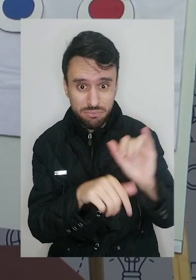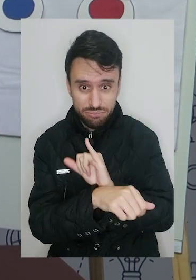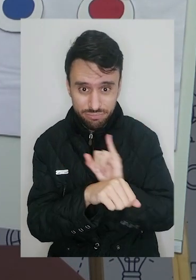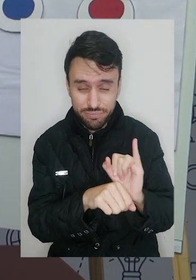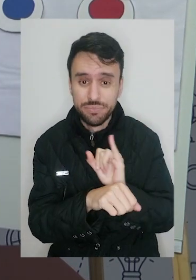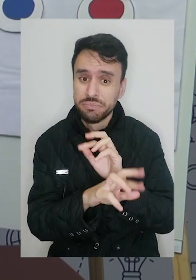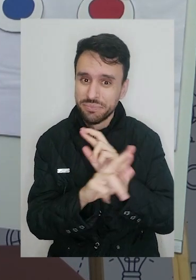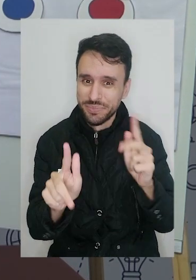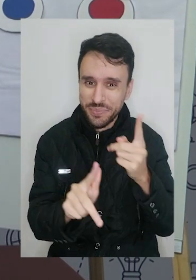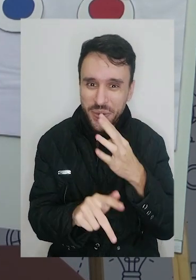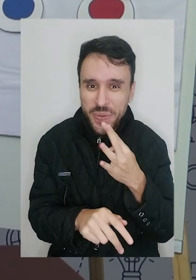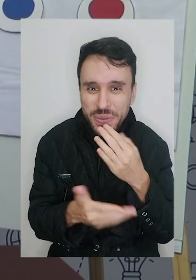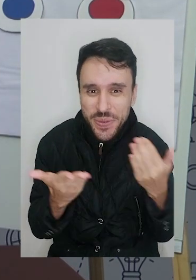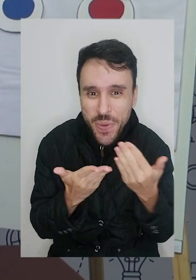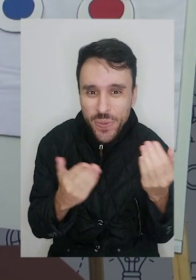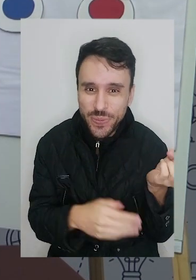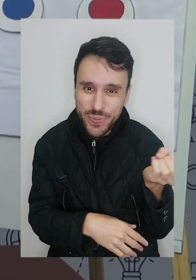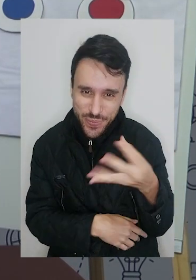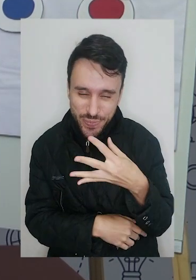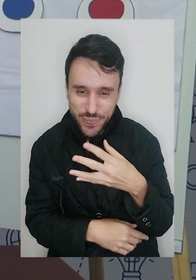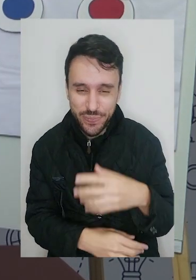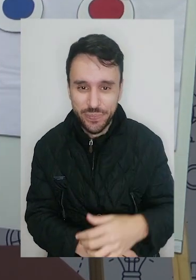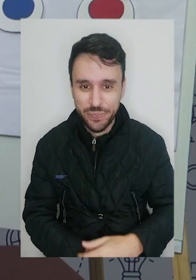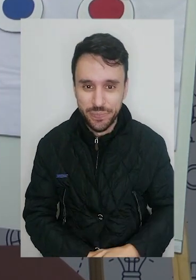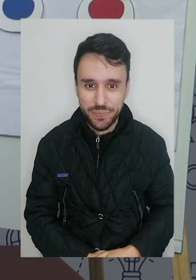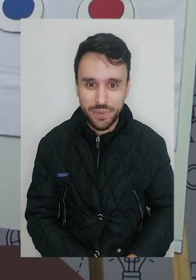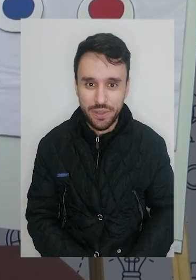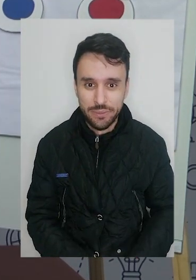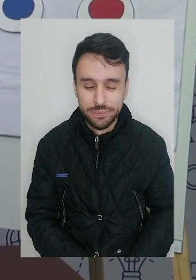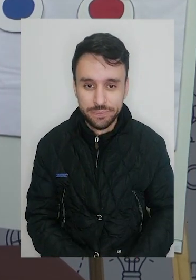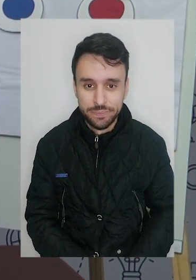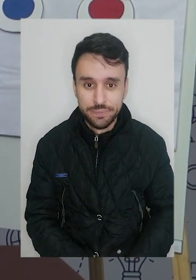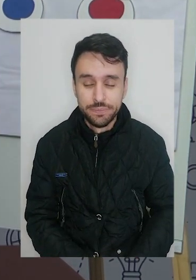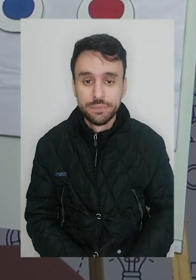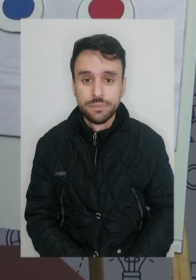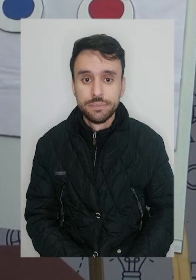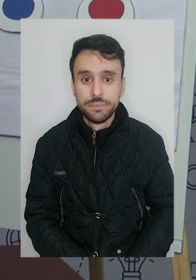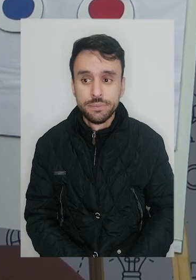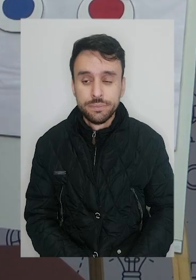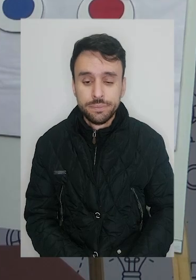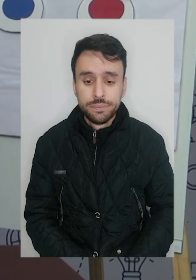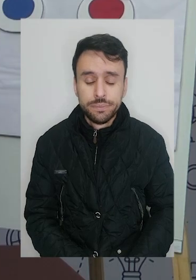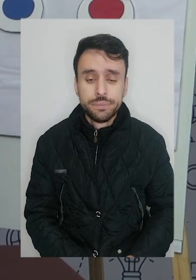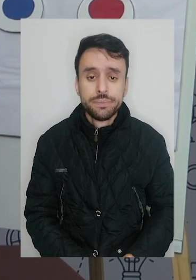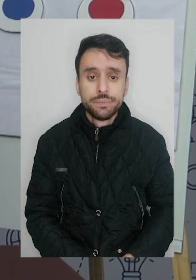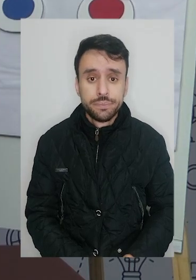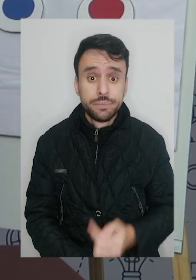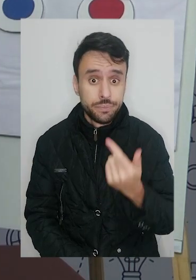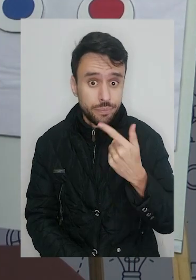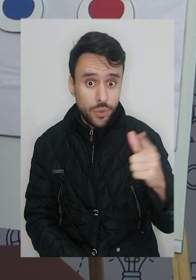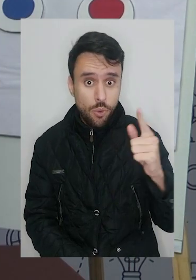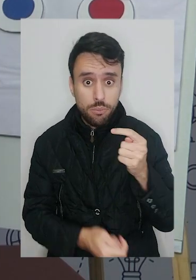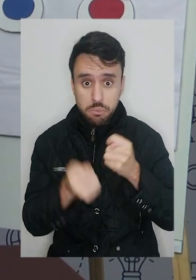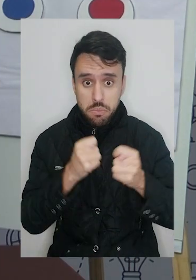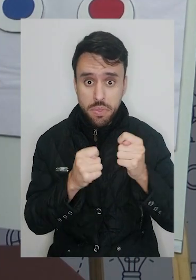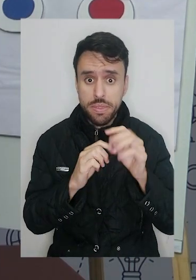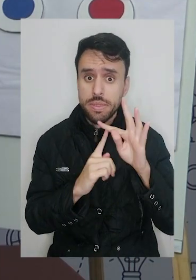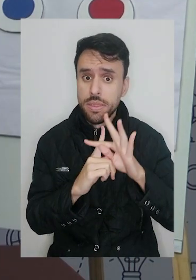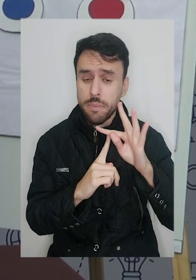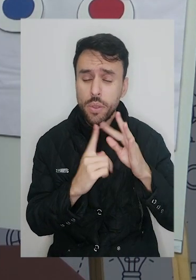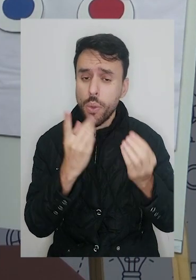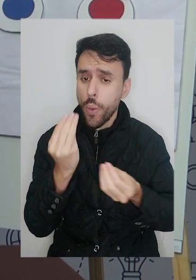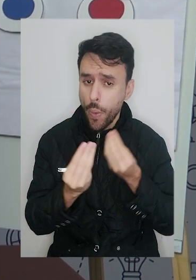termômetro diferente que você conheceu hoje também. E também temos uma outra forma de controle da